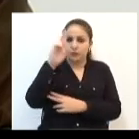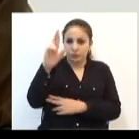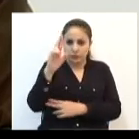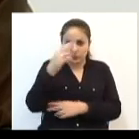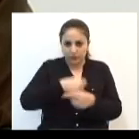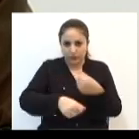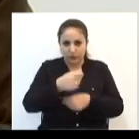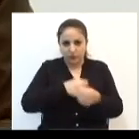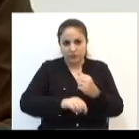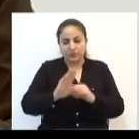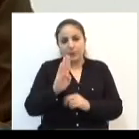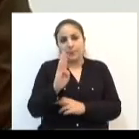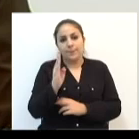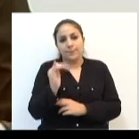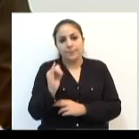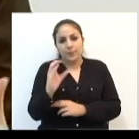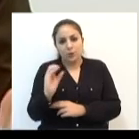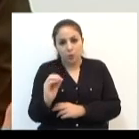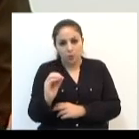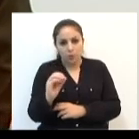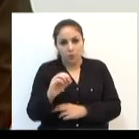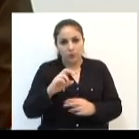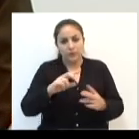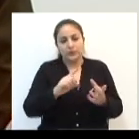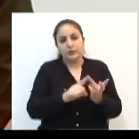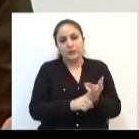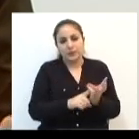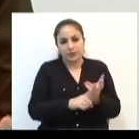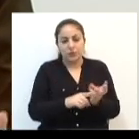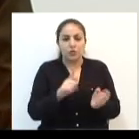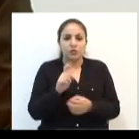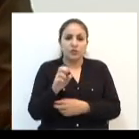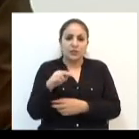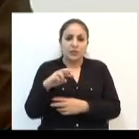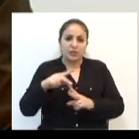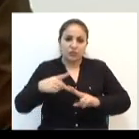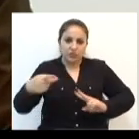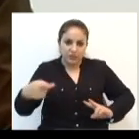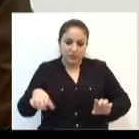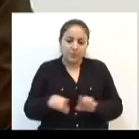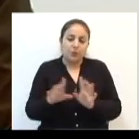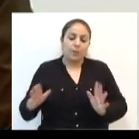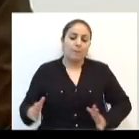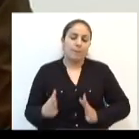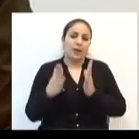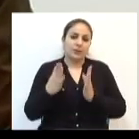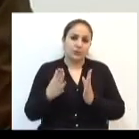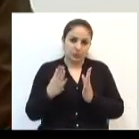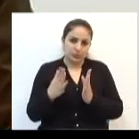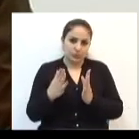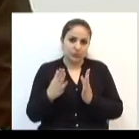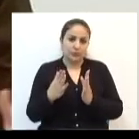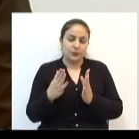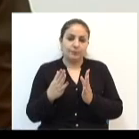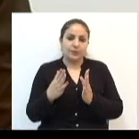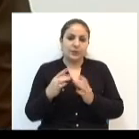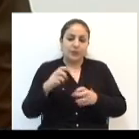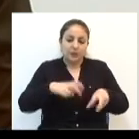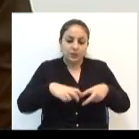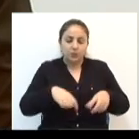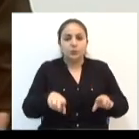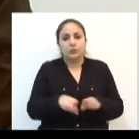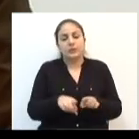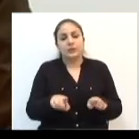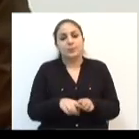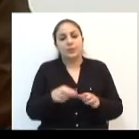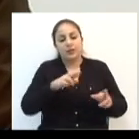Biotrigo Genética, sobre, então, as oscilações do clima e o impacto disso na agricultura, não apenas aqui de Passo Fundo, mas também na